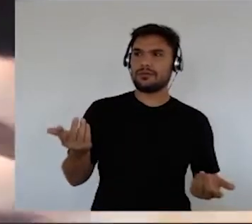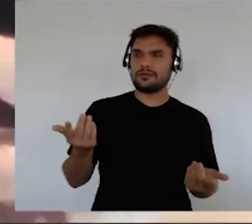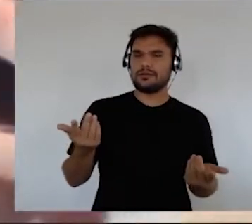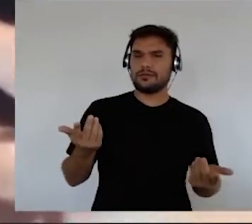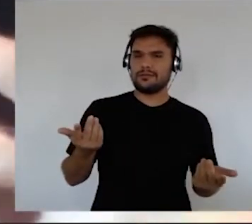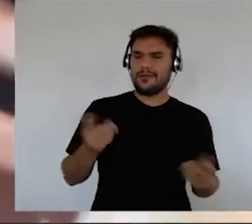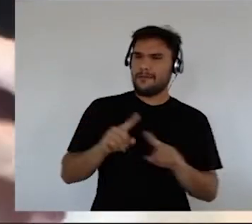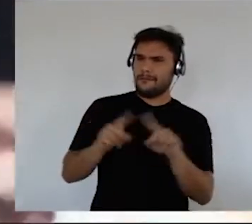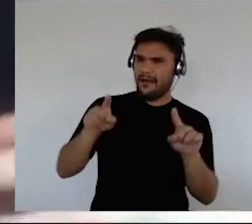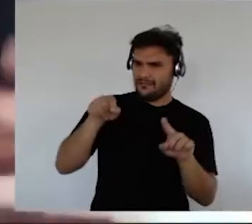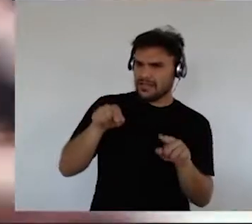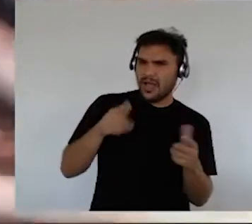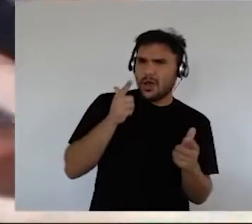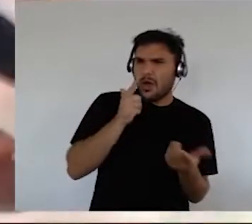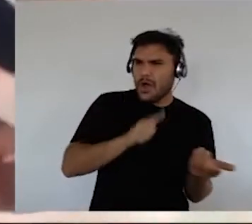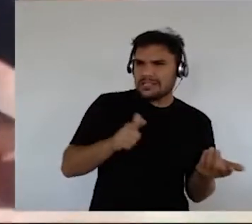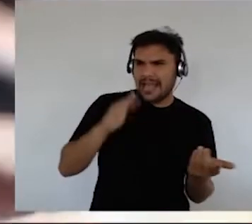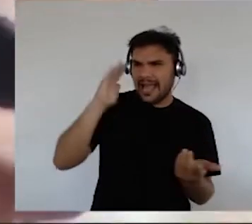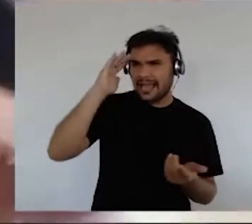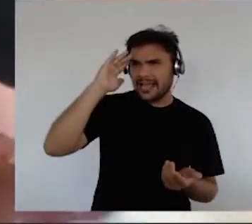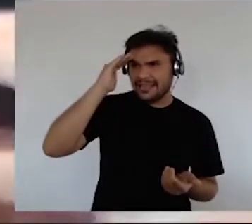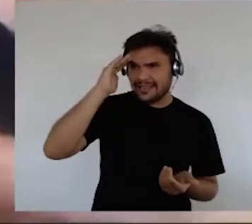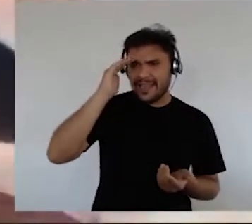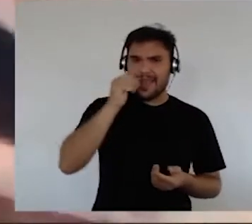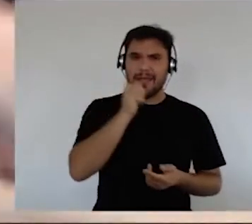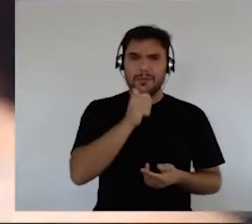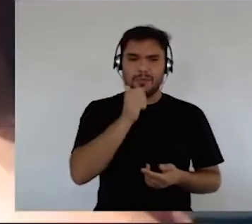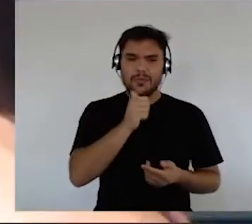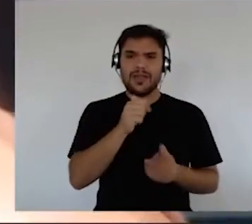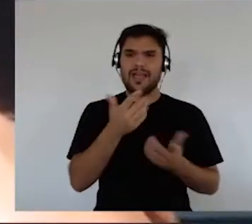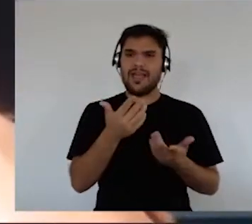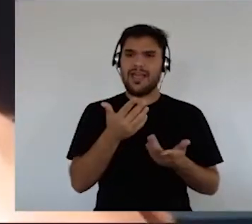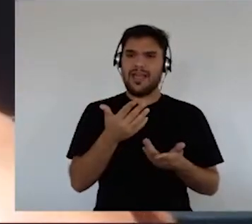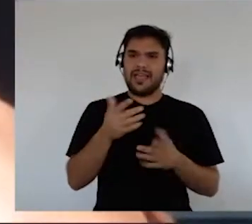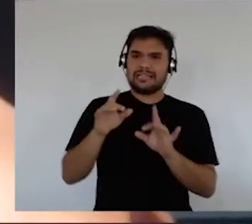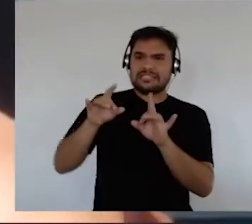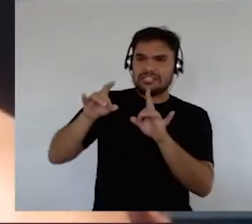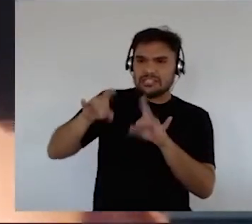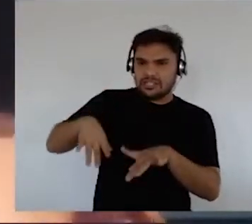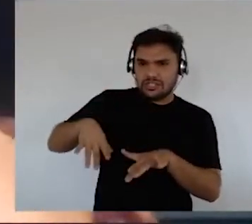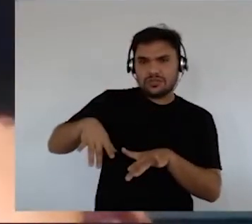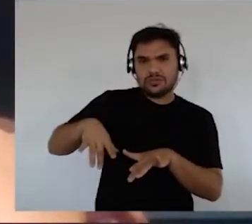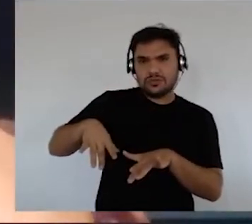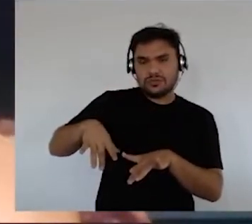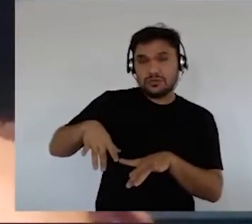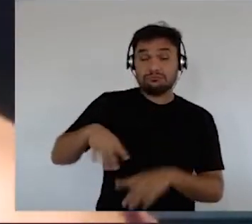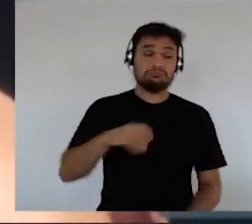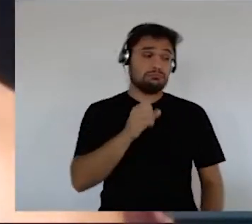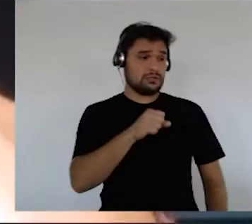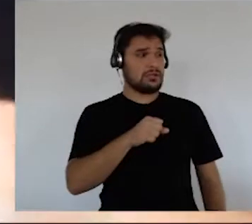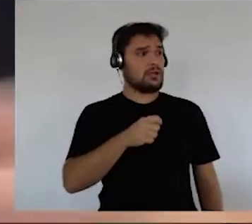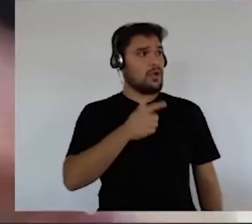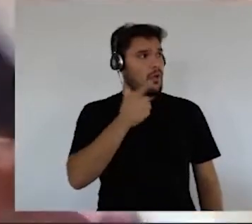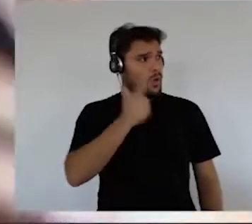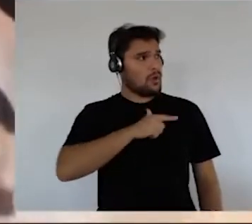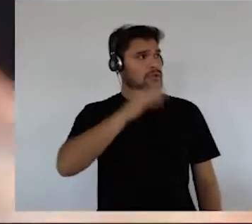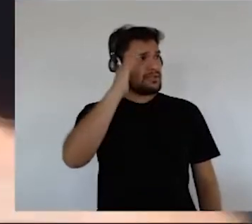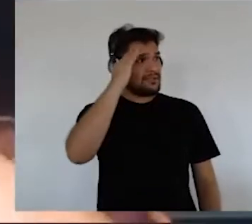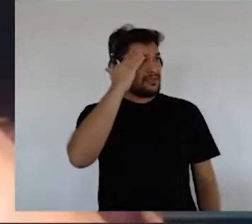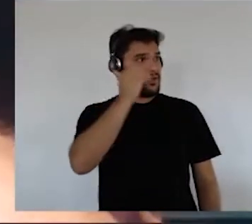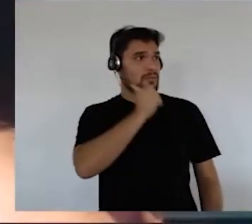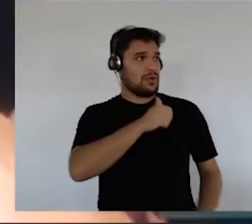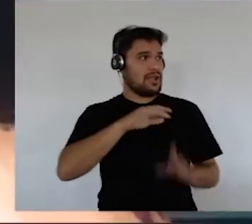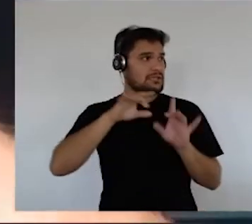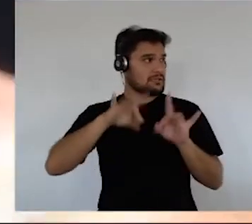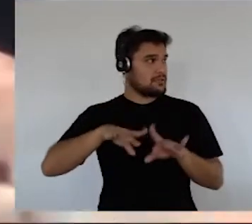assim, mas você consegue entender que uma mulher terminou desistindo? E elas vão dizer sim. Eu consigo, e aí elas terminam